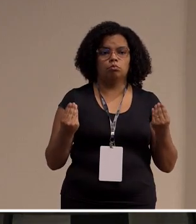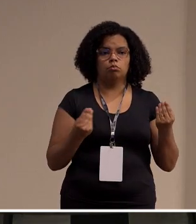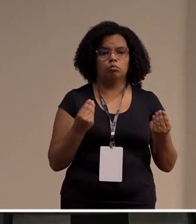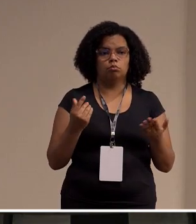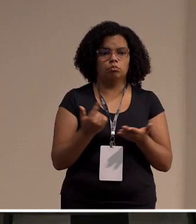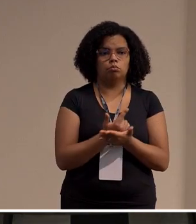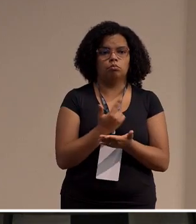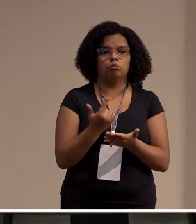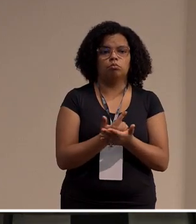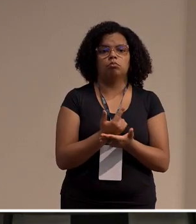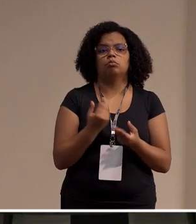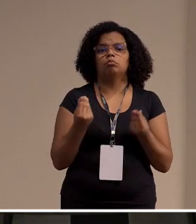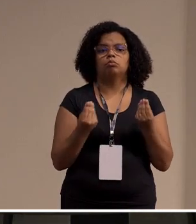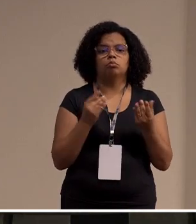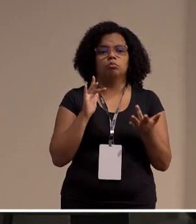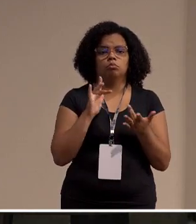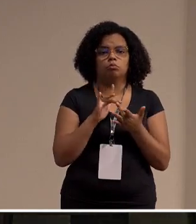literatura?